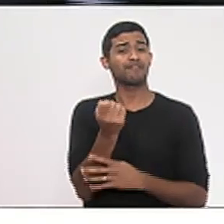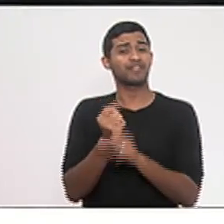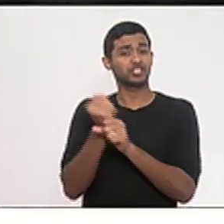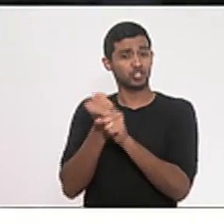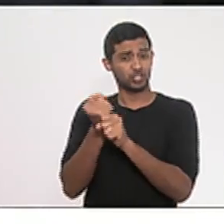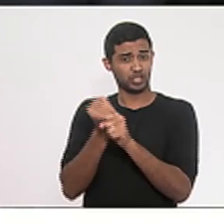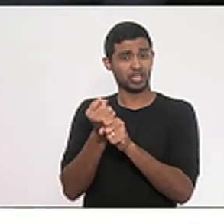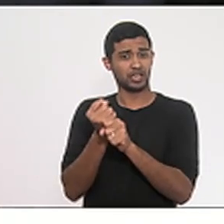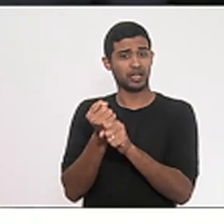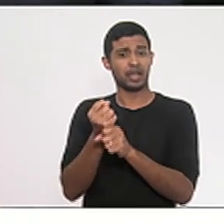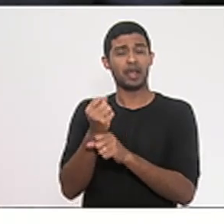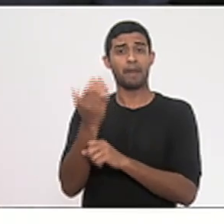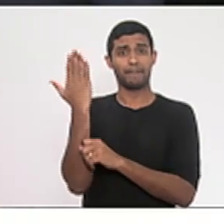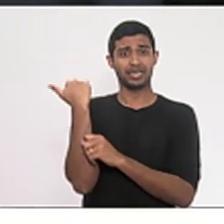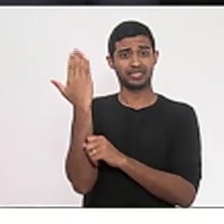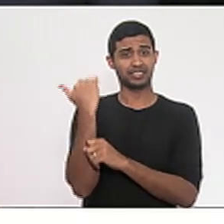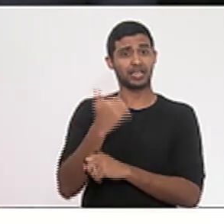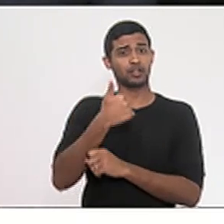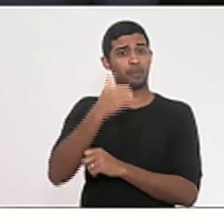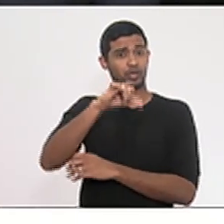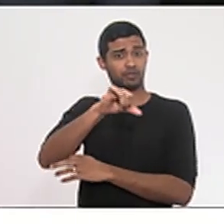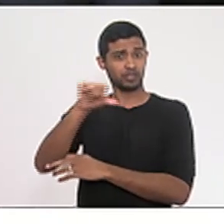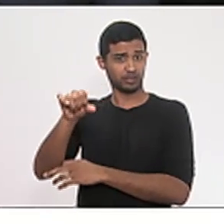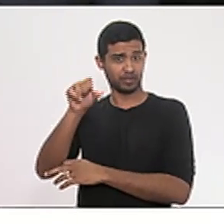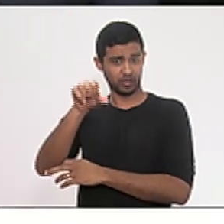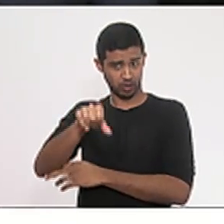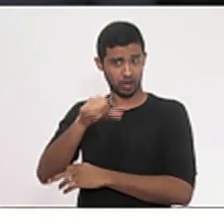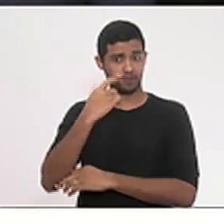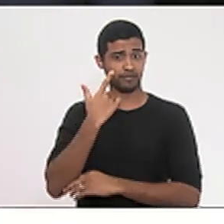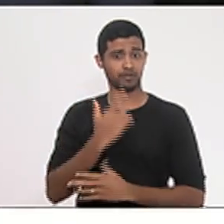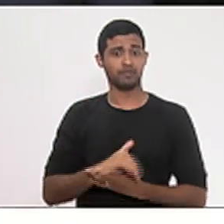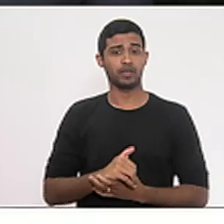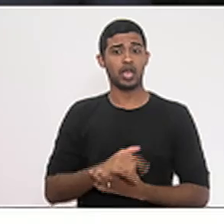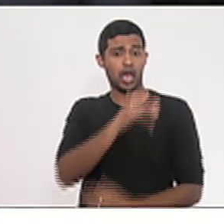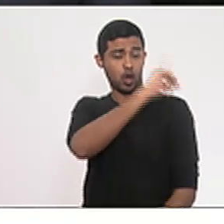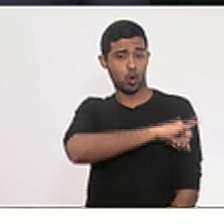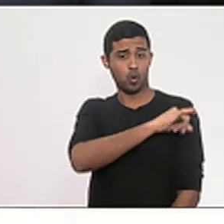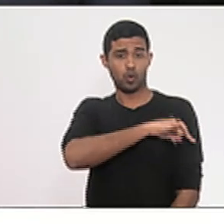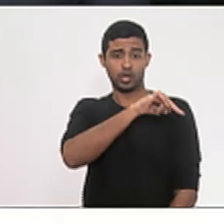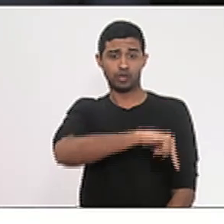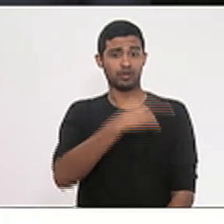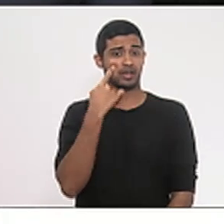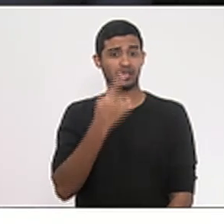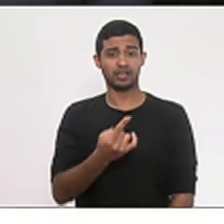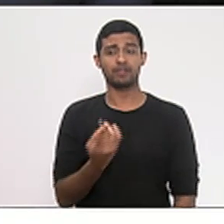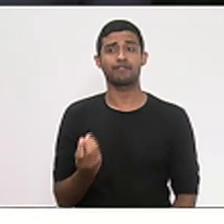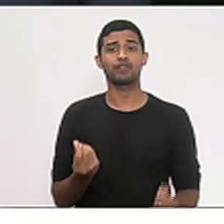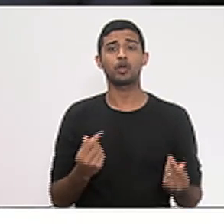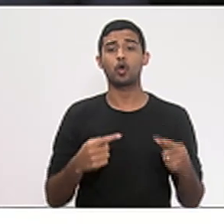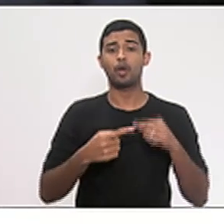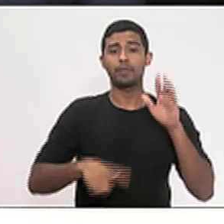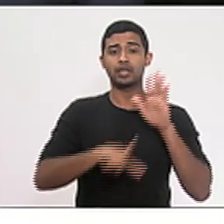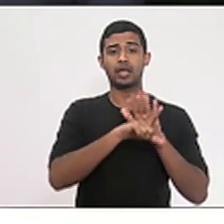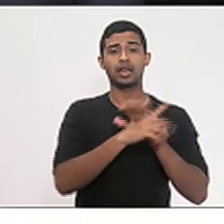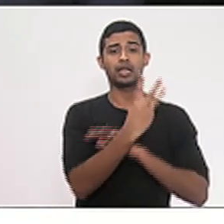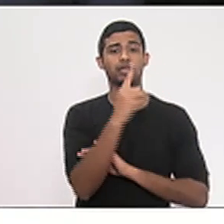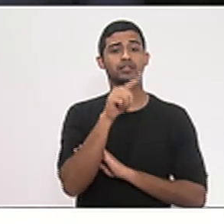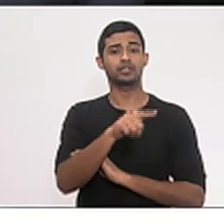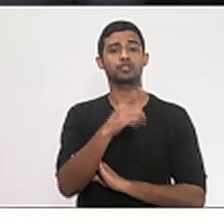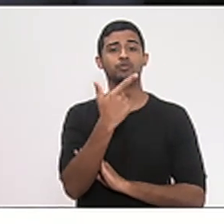mais precisamente em 2 de agosto de 1999, o Estado do Rio de Janeiro viu nascer, por meio da Lei